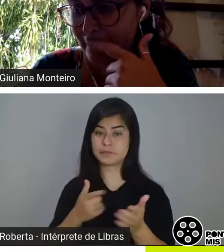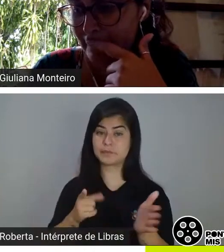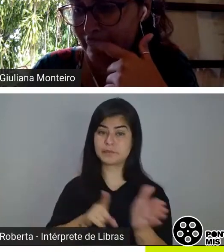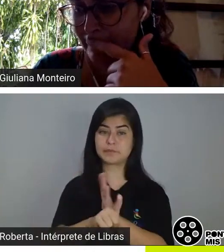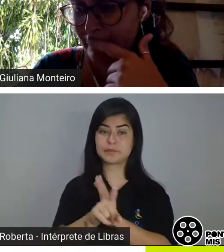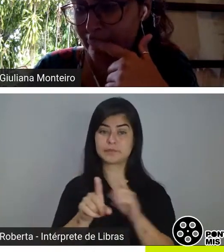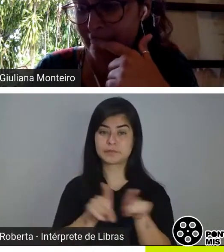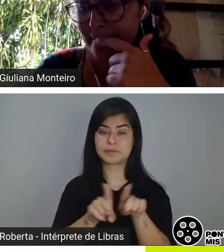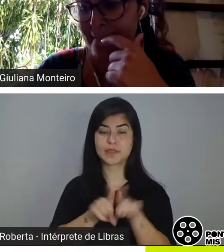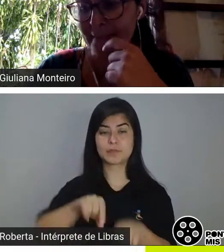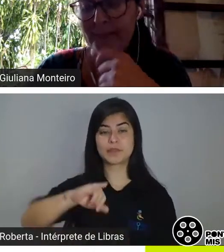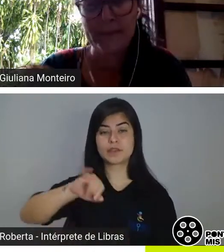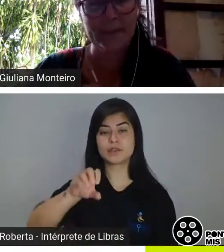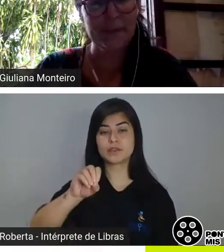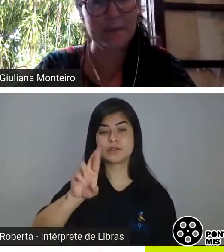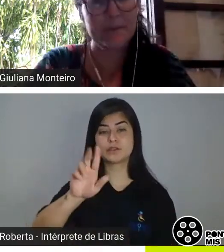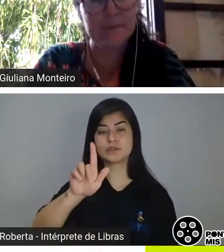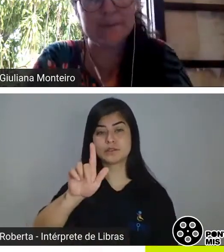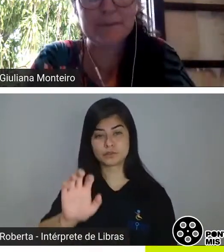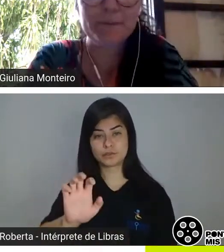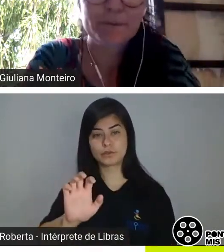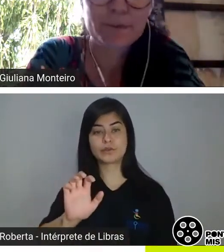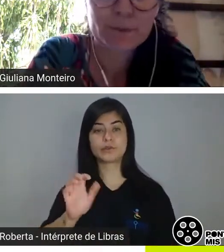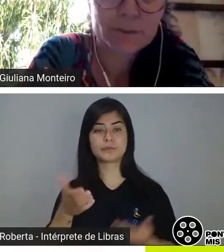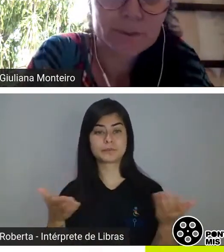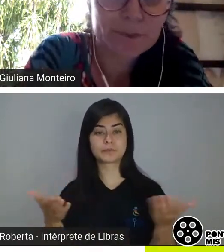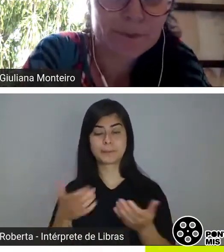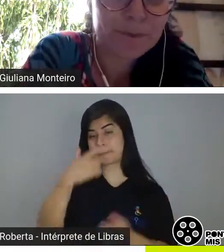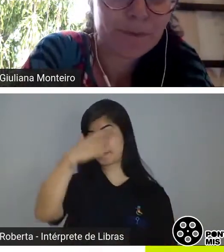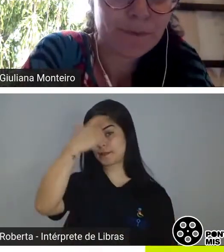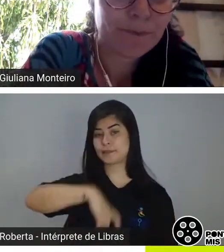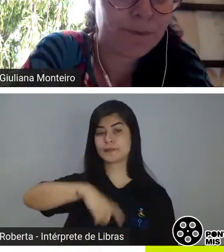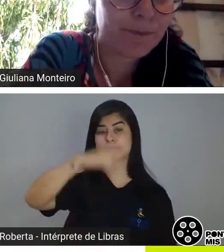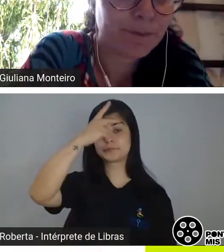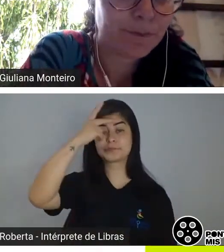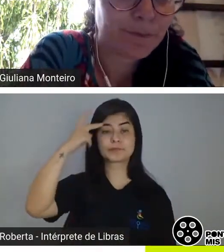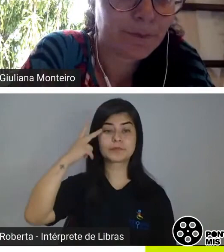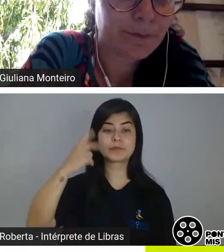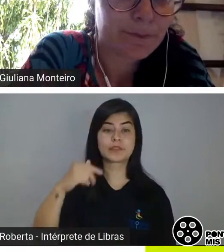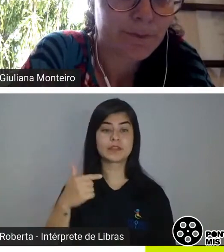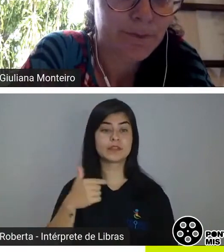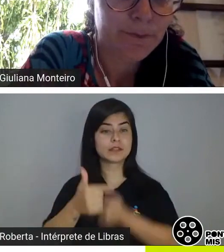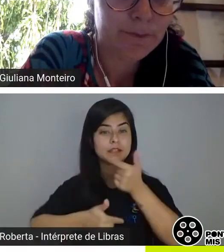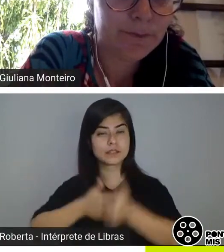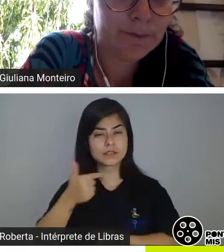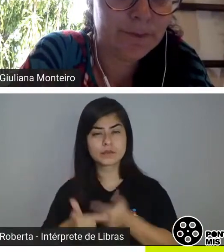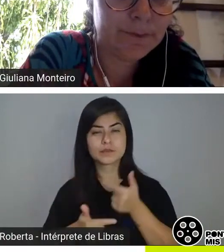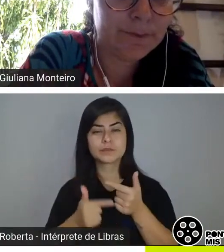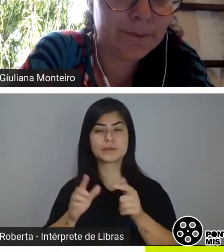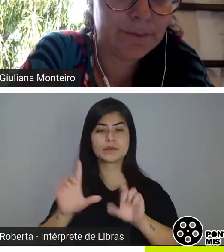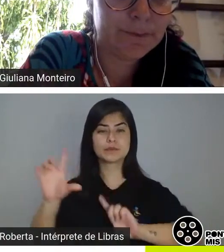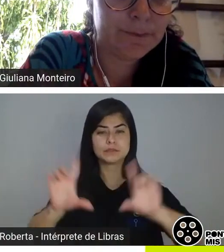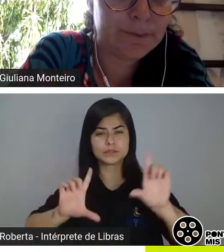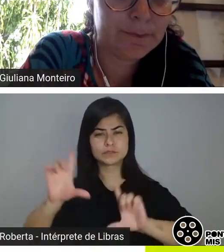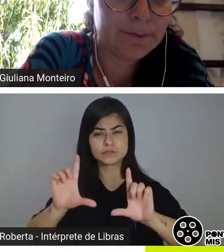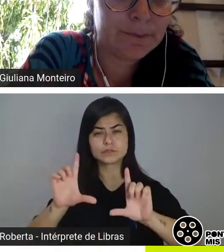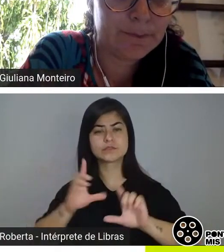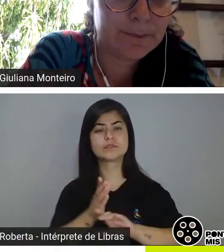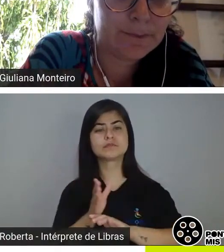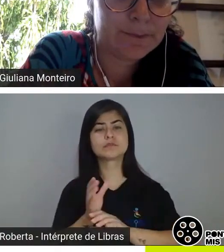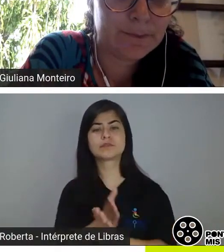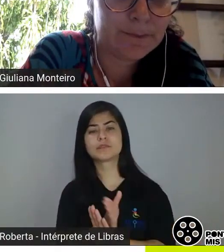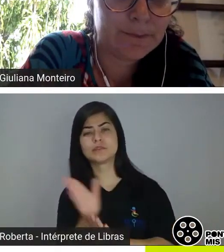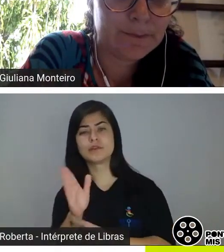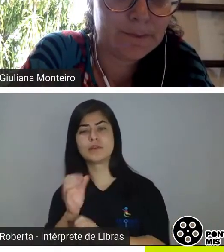pergunta, Jorge. Exatamente essa. Você que é um cara que sempre trabalhou muito com TV, acabou indo mais para a TV nos últimos anos,